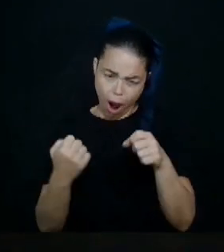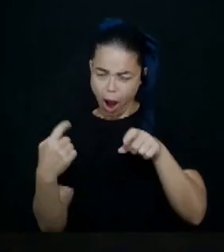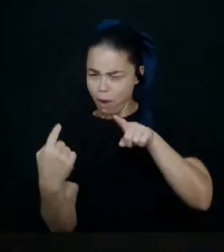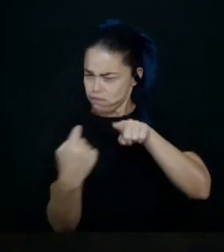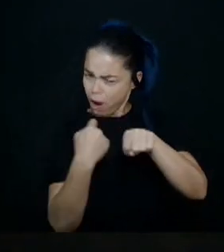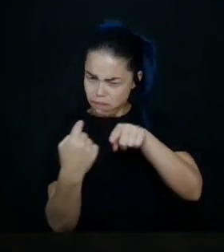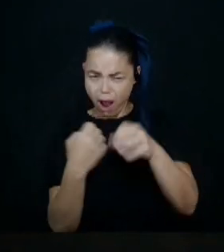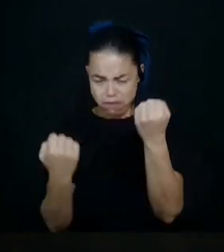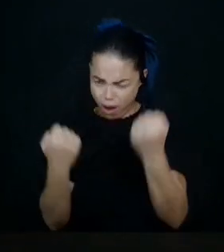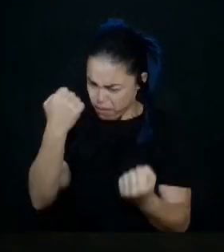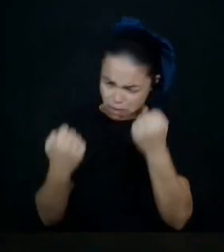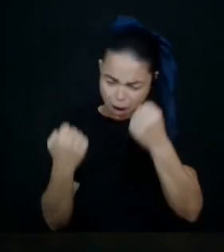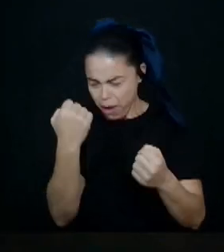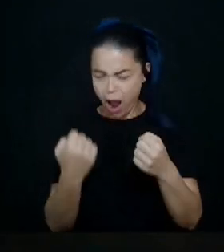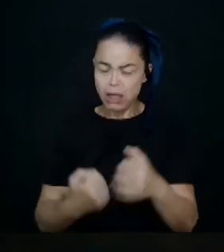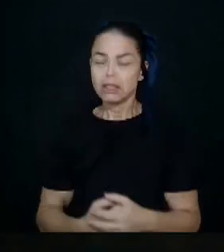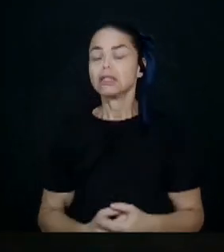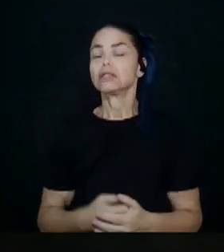gente,